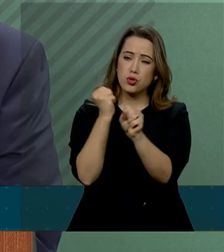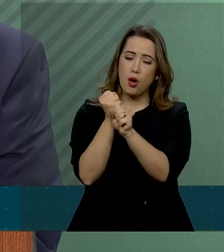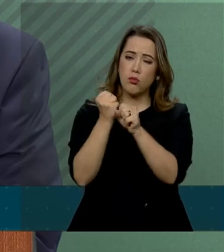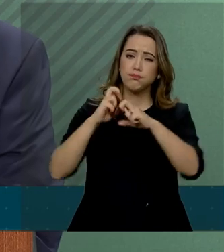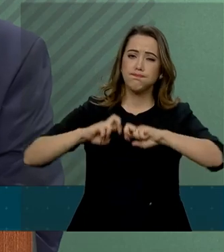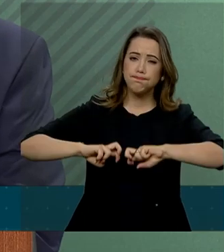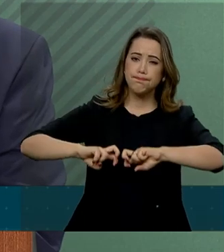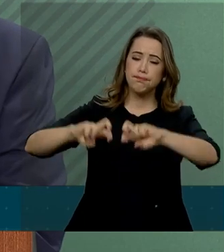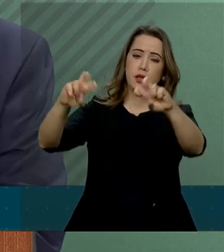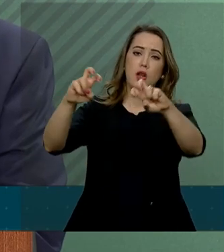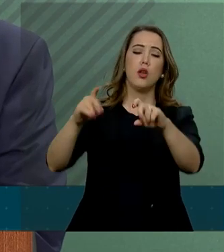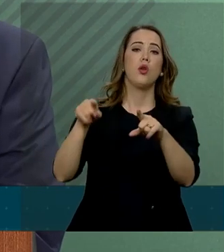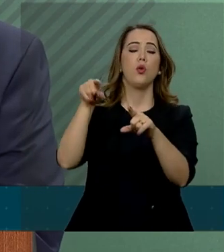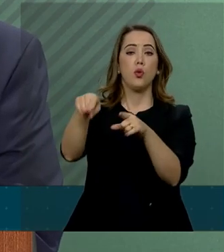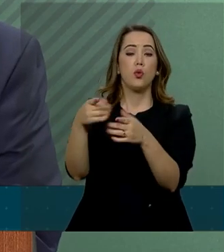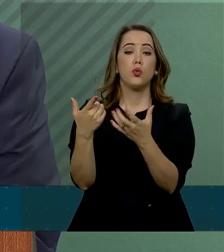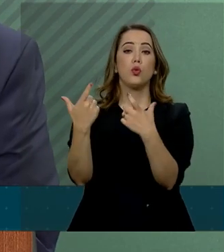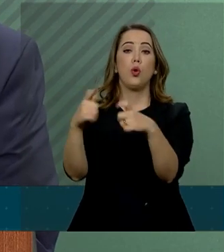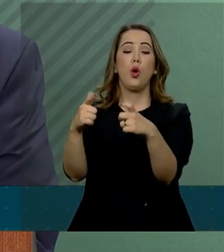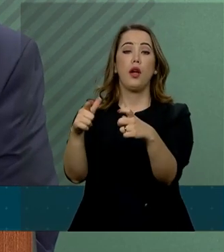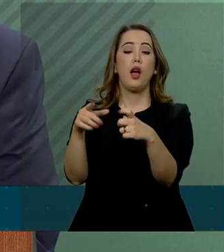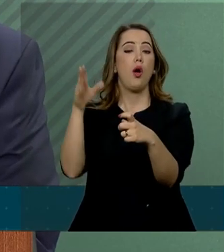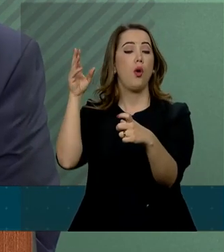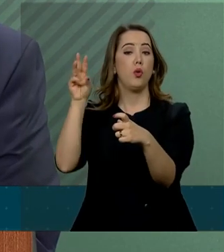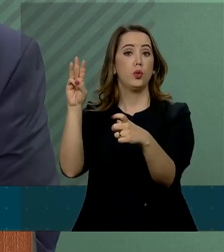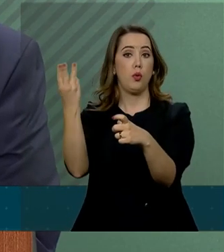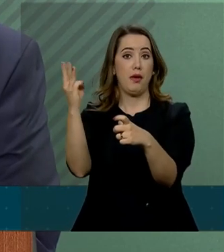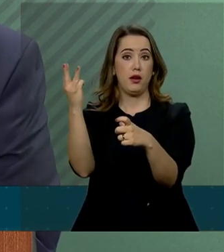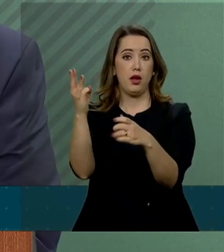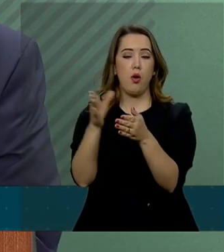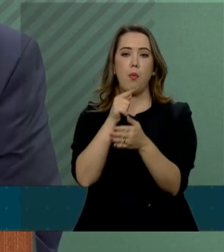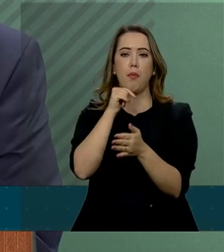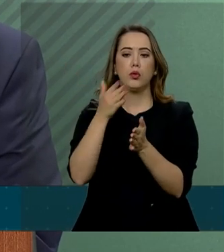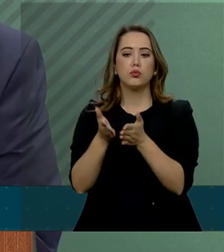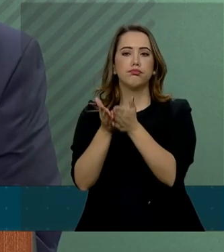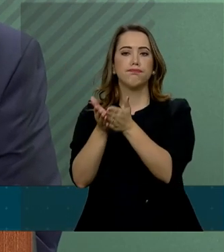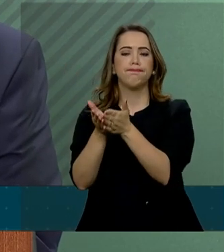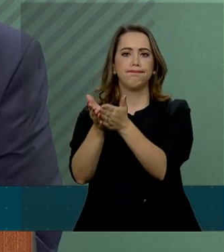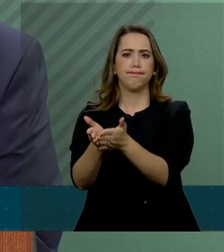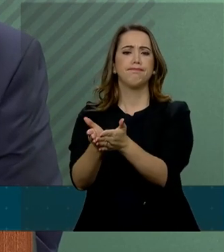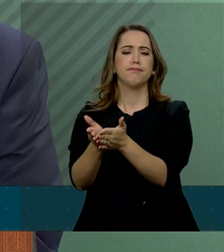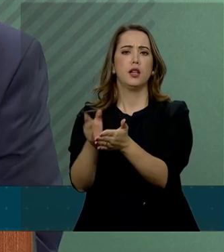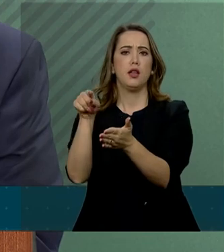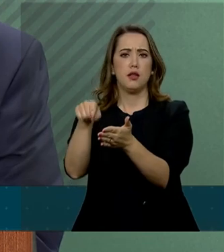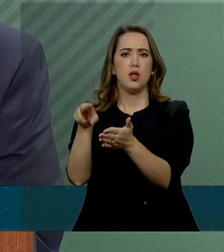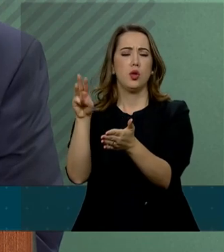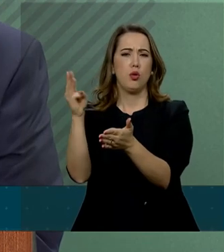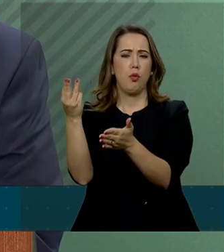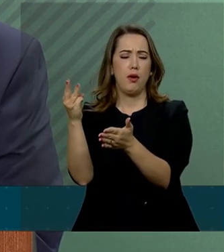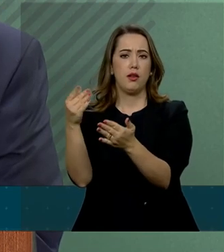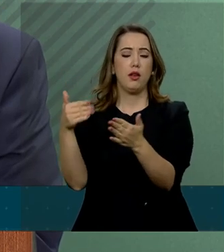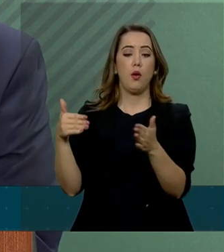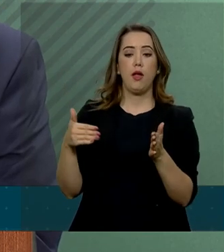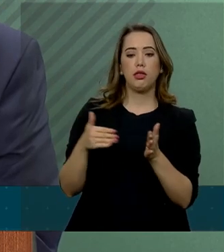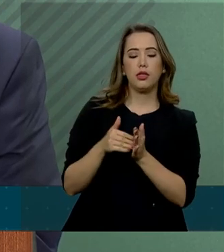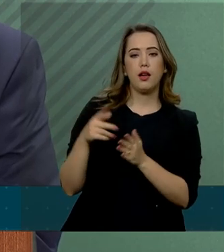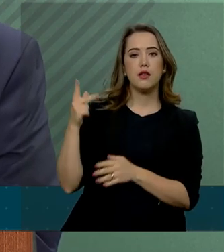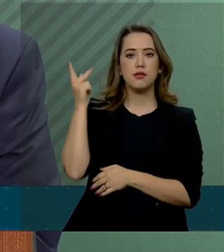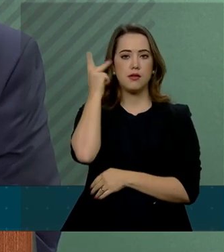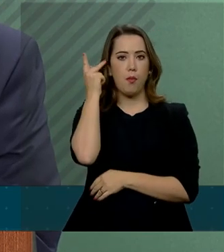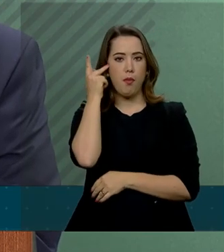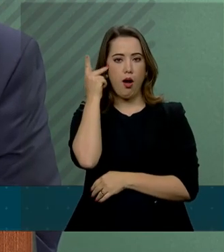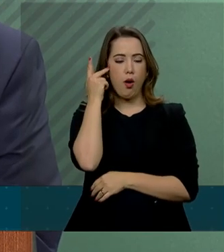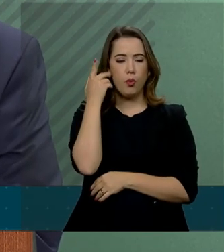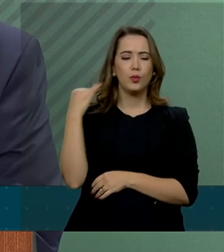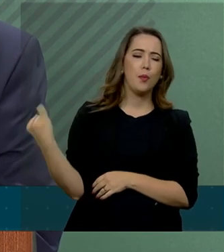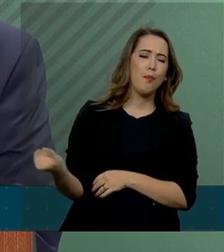itaqui no maranhão a santos são paulo uma grande espinha dorsal ferroviária